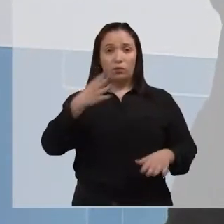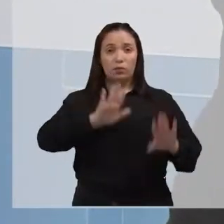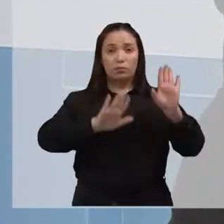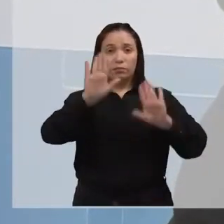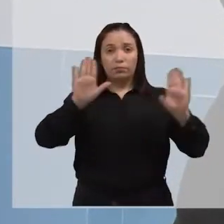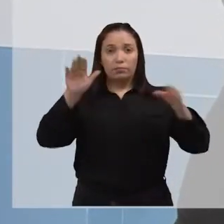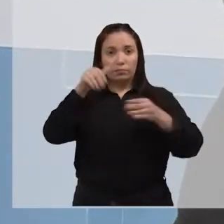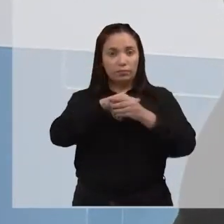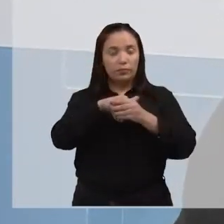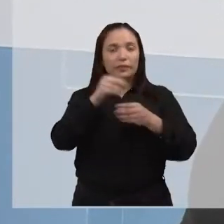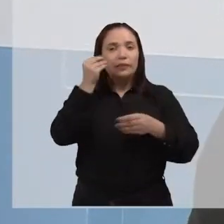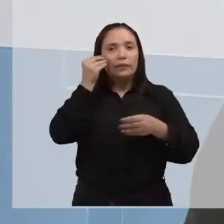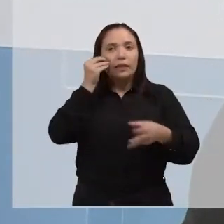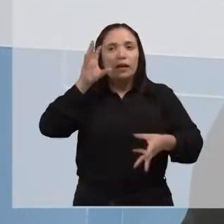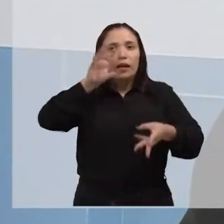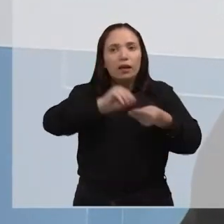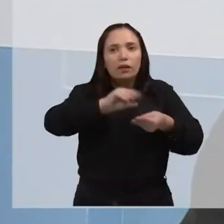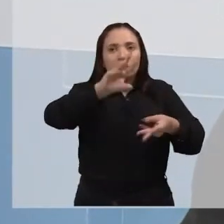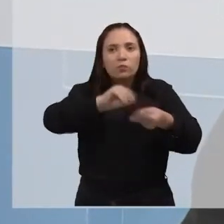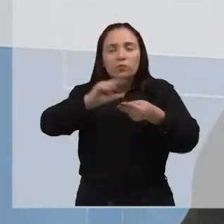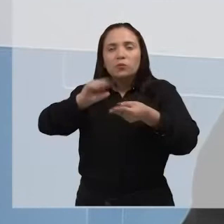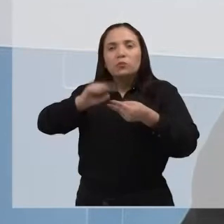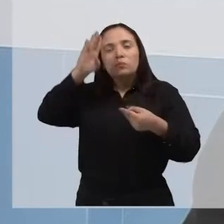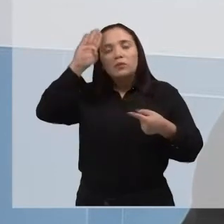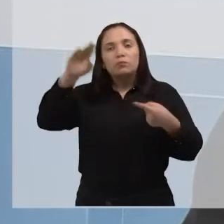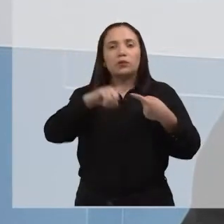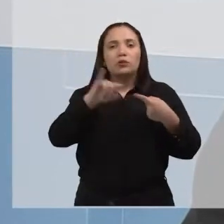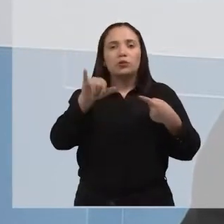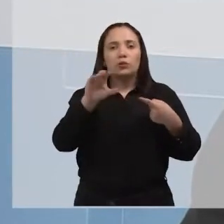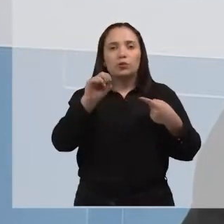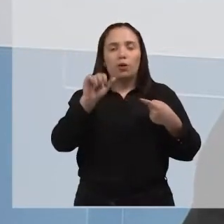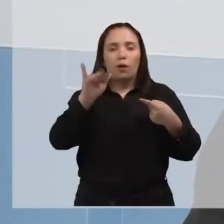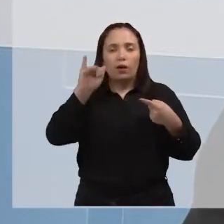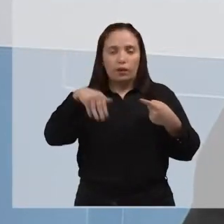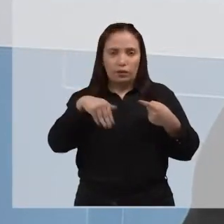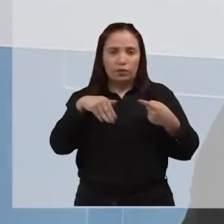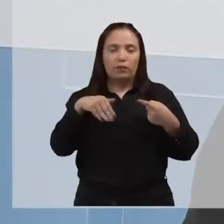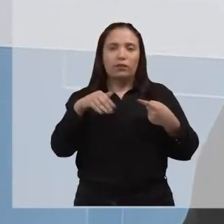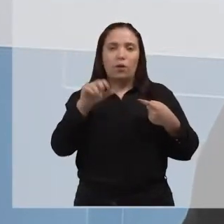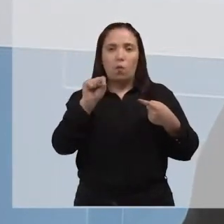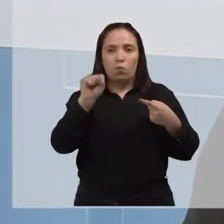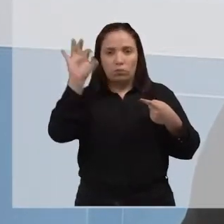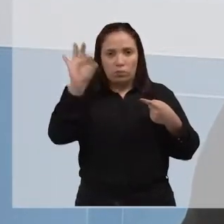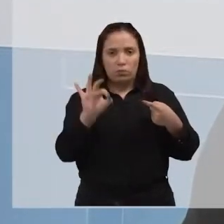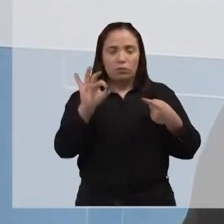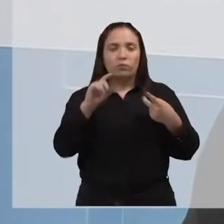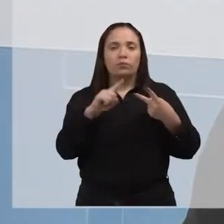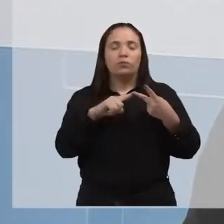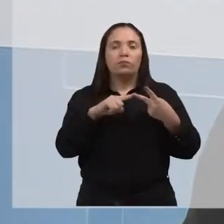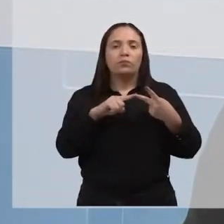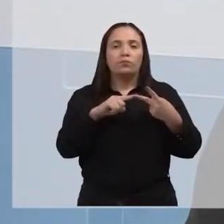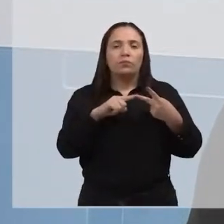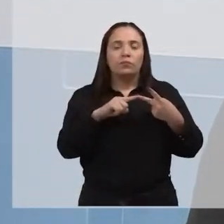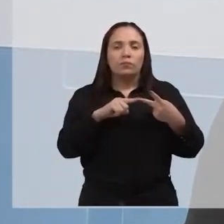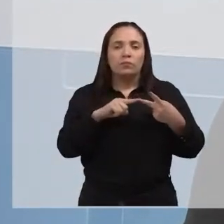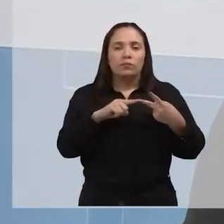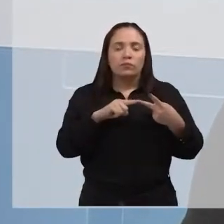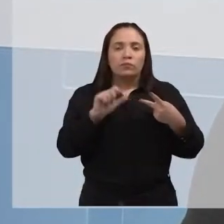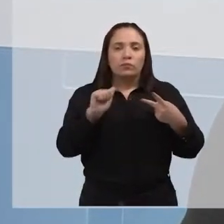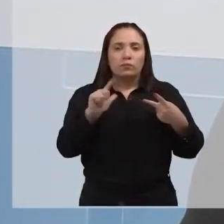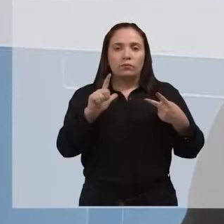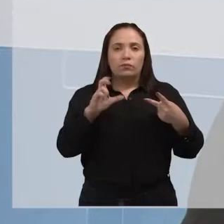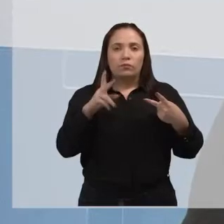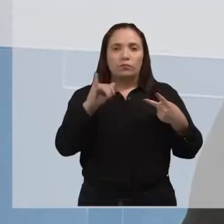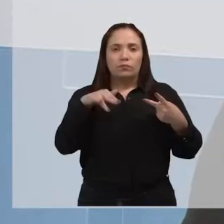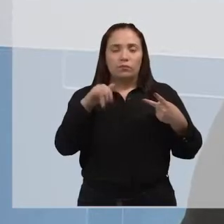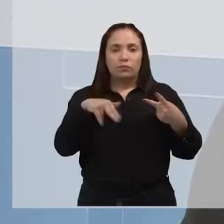resumir algumas forças, né? As forças principais. Joaquim Barbosa apareceu aqui com 8 pontos percentuais, o Alckmin